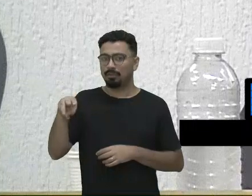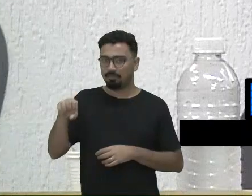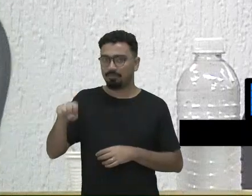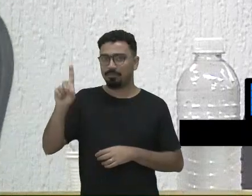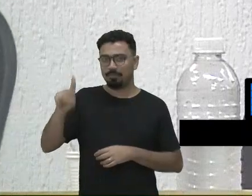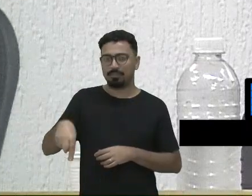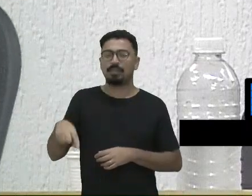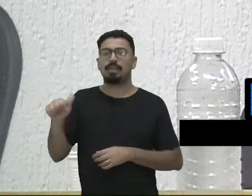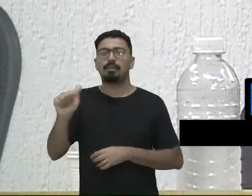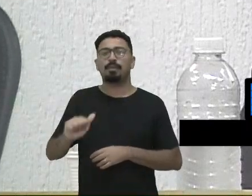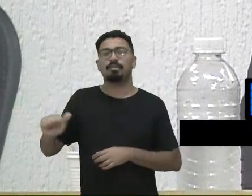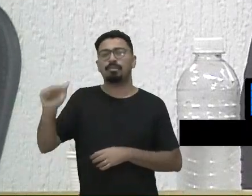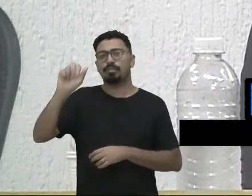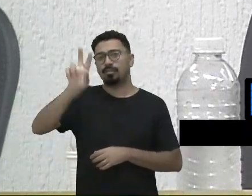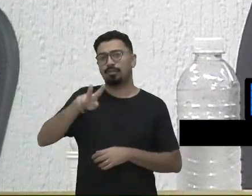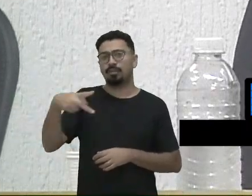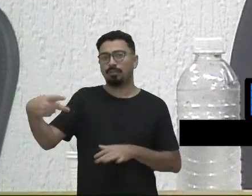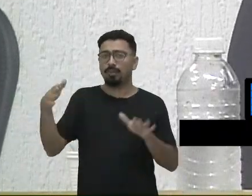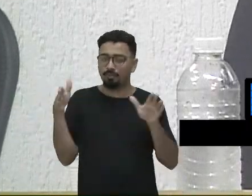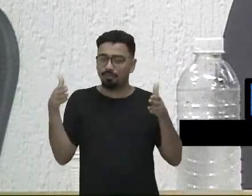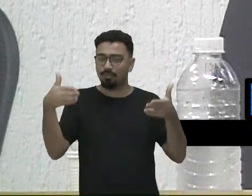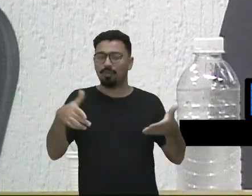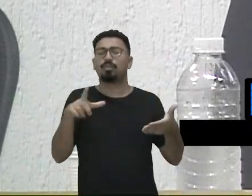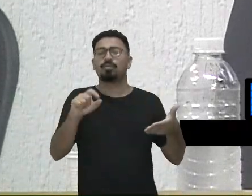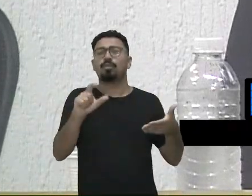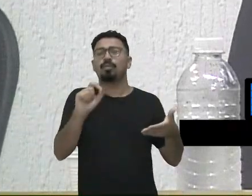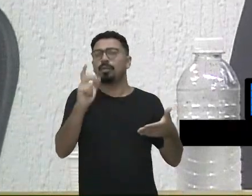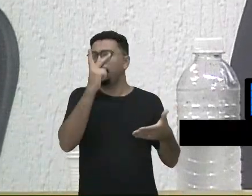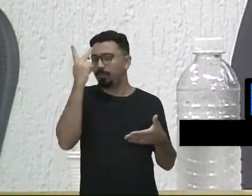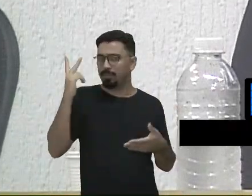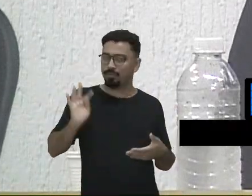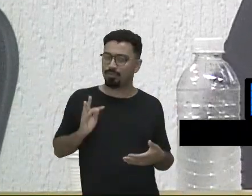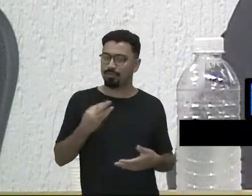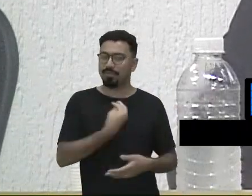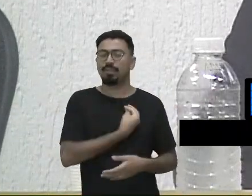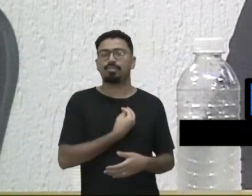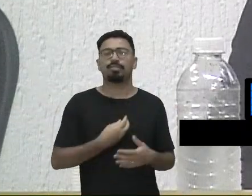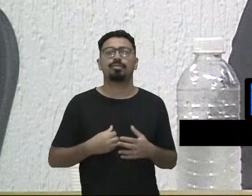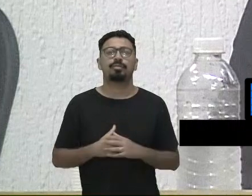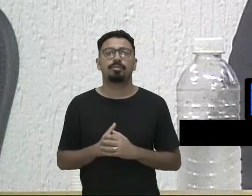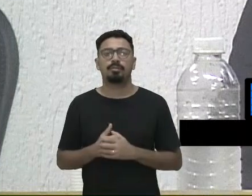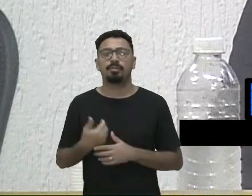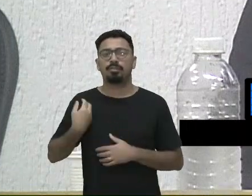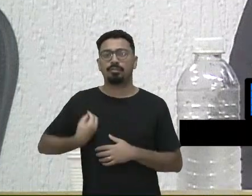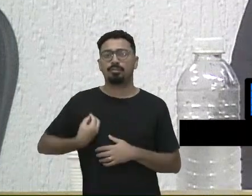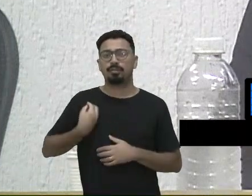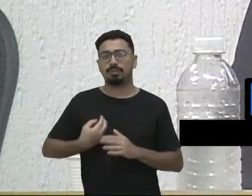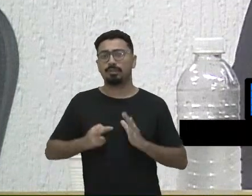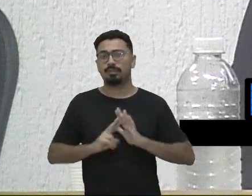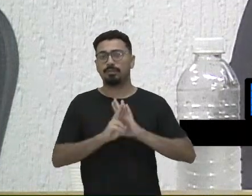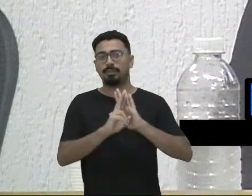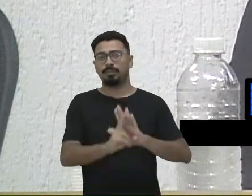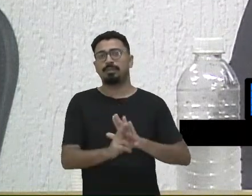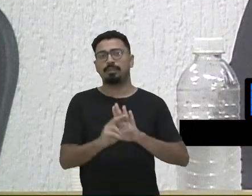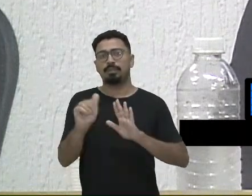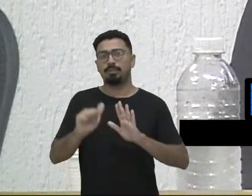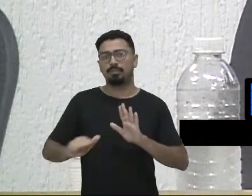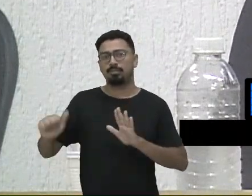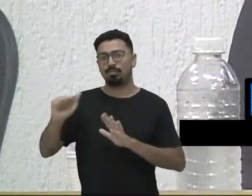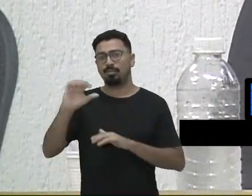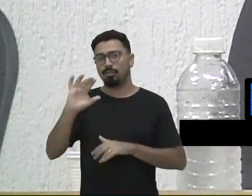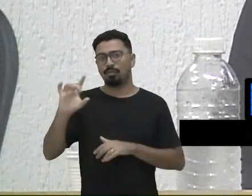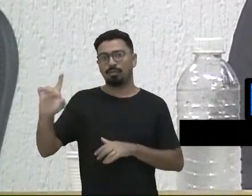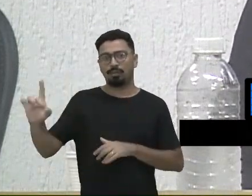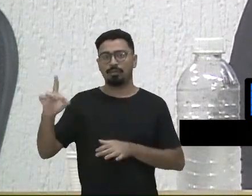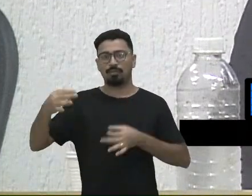fins lucrativos no Vale do Paraíba, destinada exclusivamente a pessoas trans. Estou aqui em nome da associação, como coordenador jurídico e